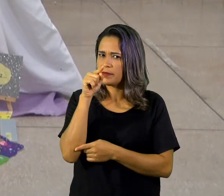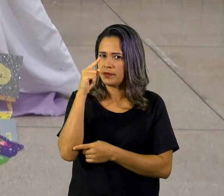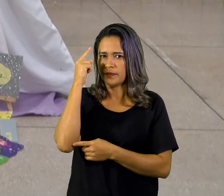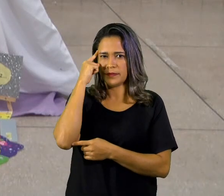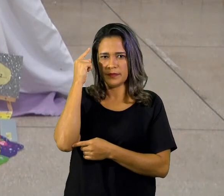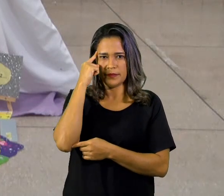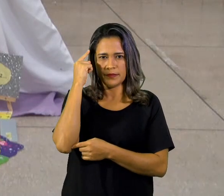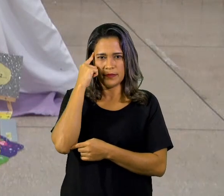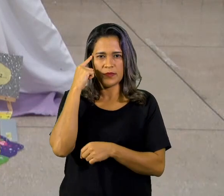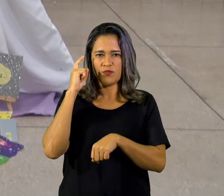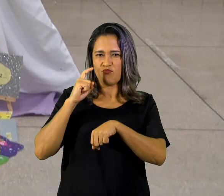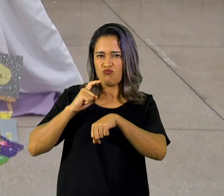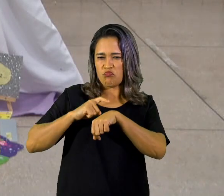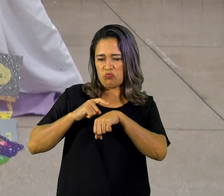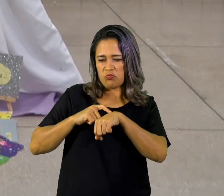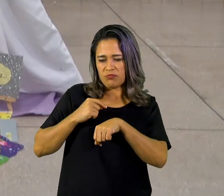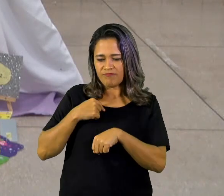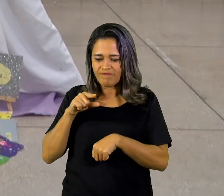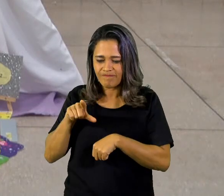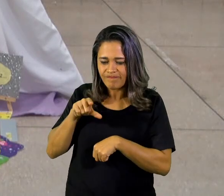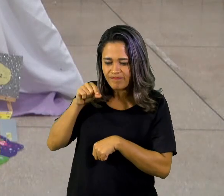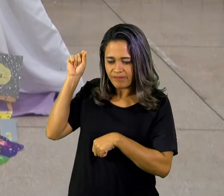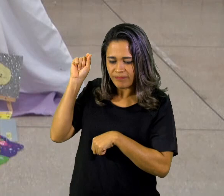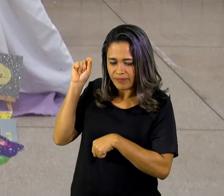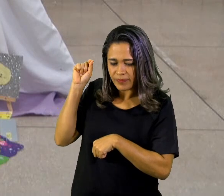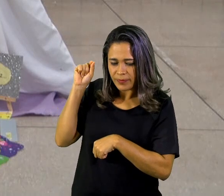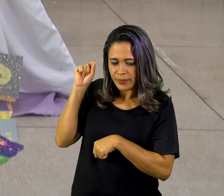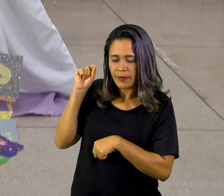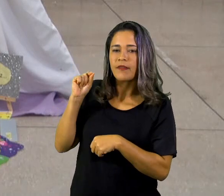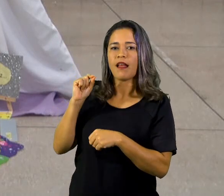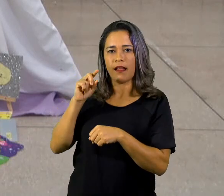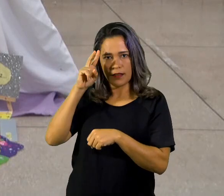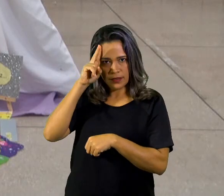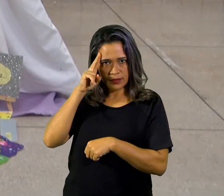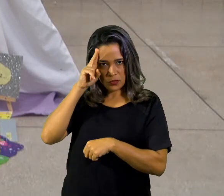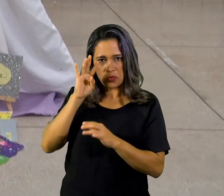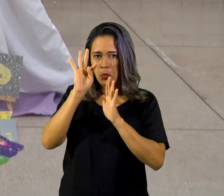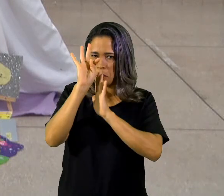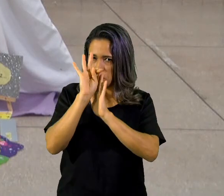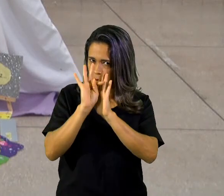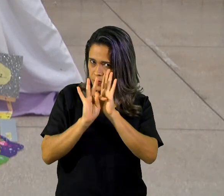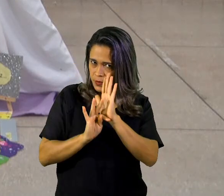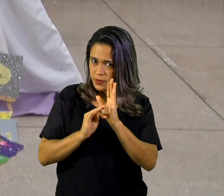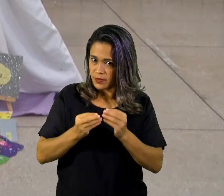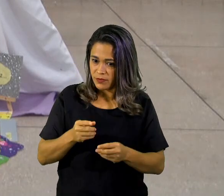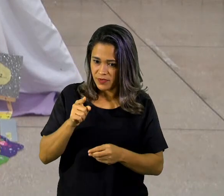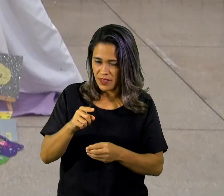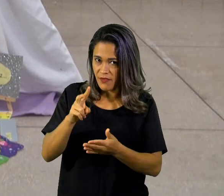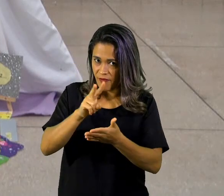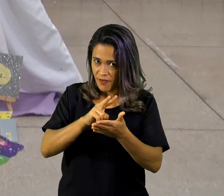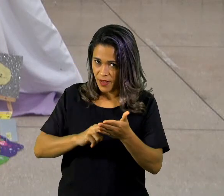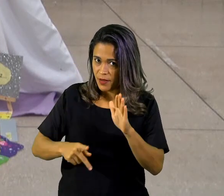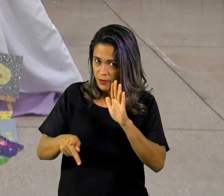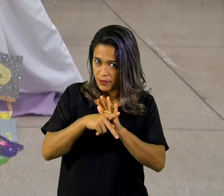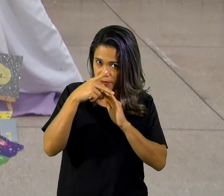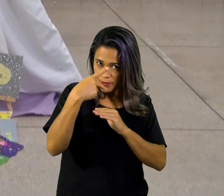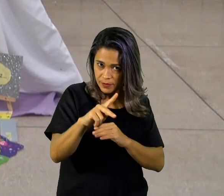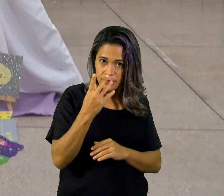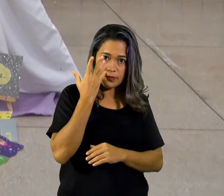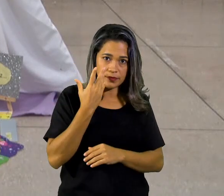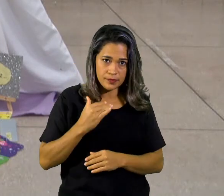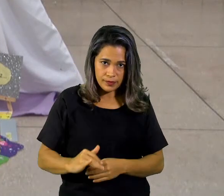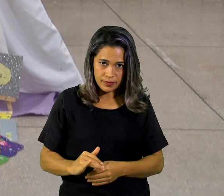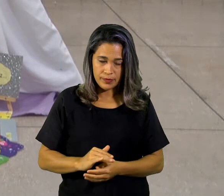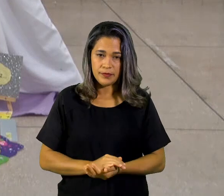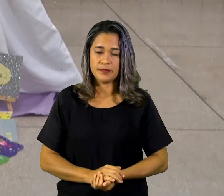no momento que você for selecionar as histórias e os textos que você vai ler para a sua criança. Para a